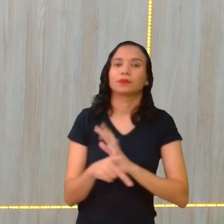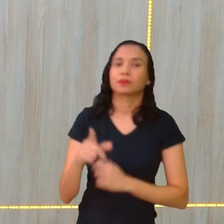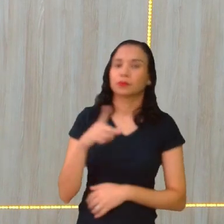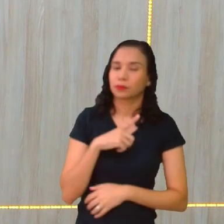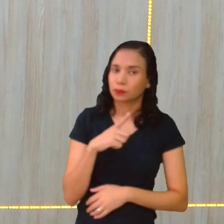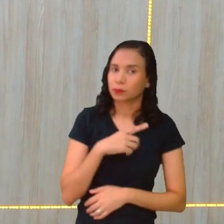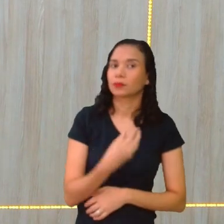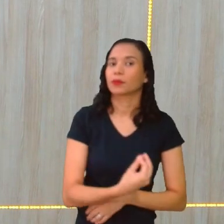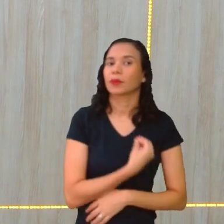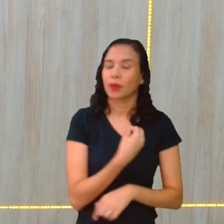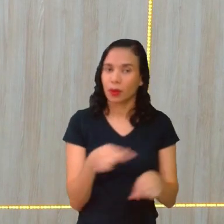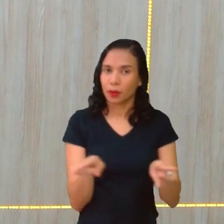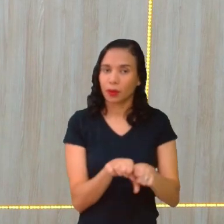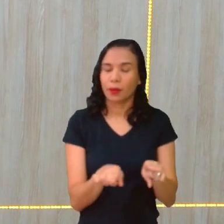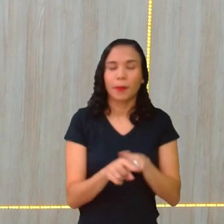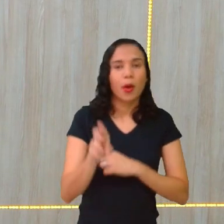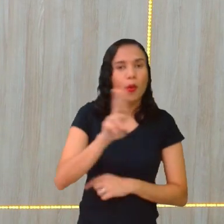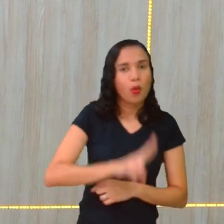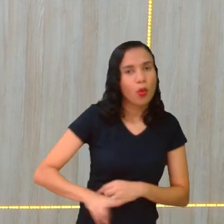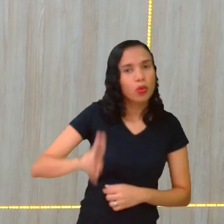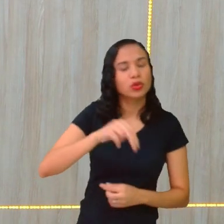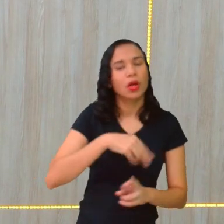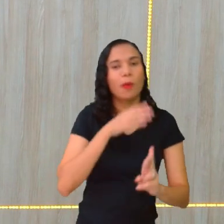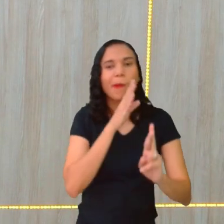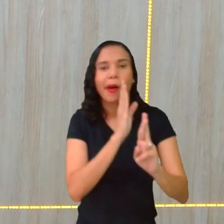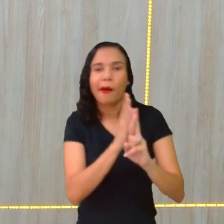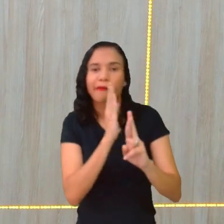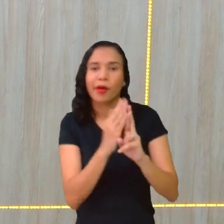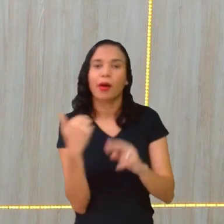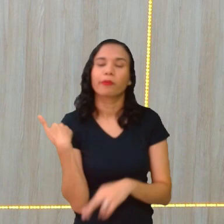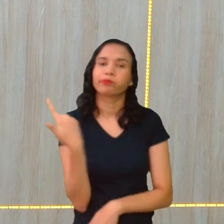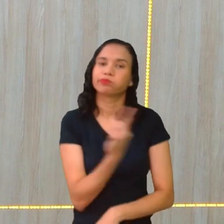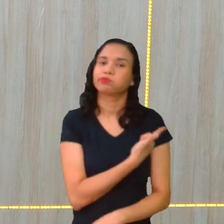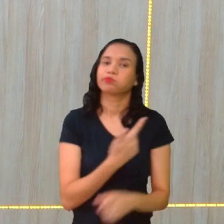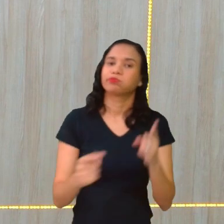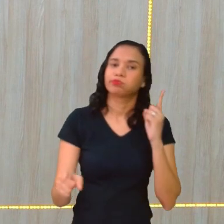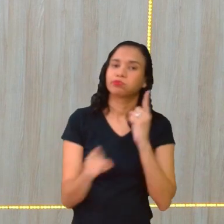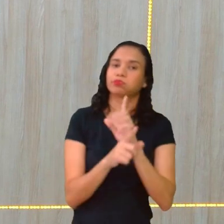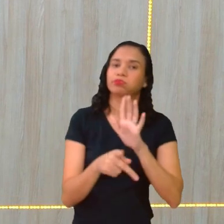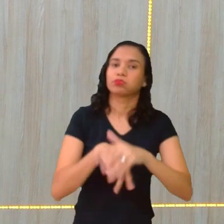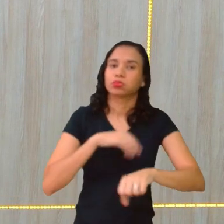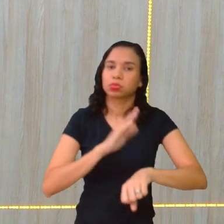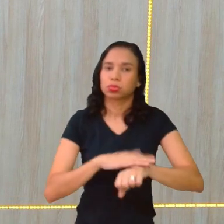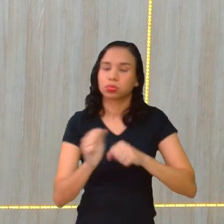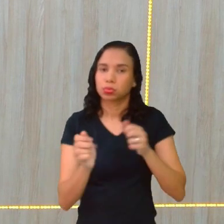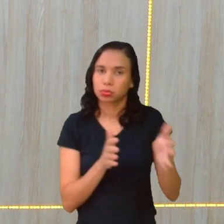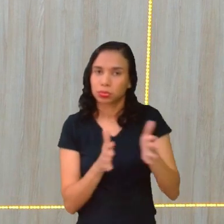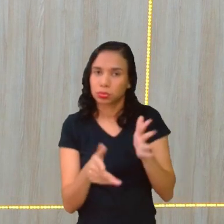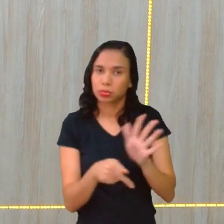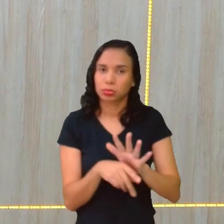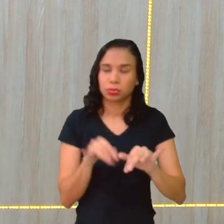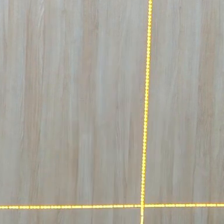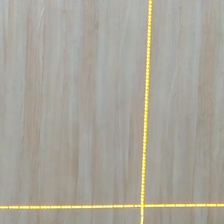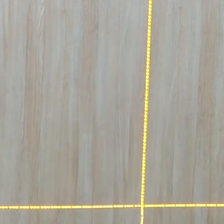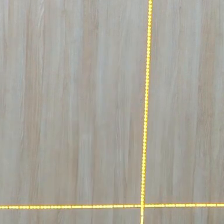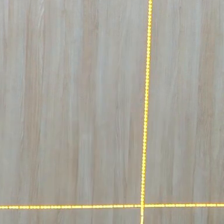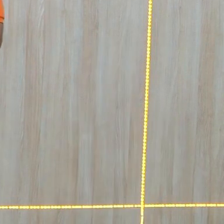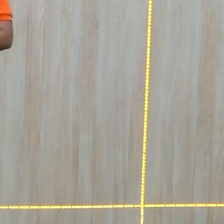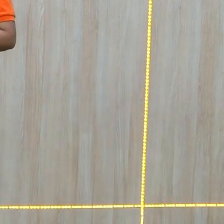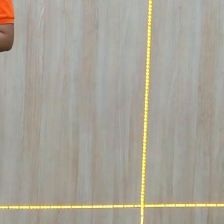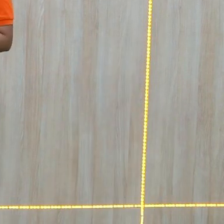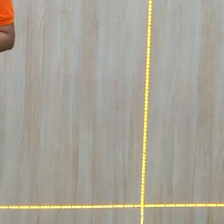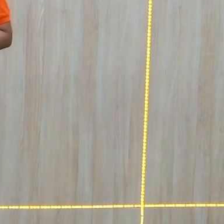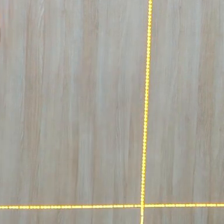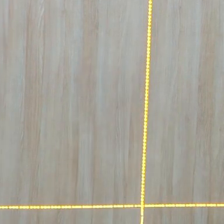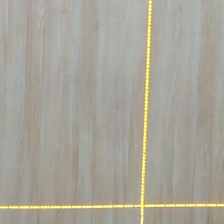porque ela vai servir de referência justamente para situar temporalmente dentro da publicação. Tá certo?